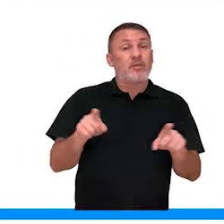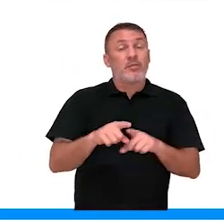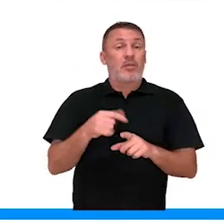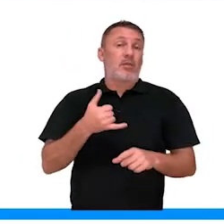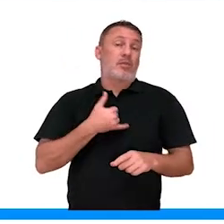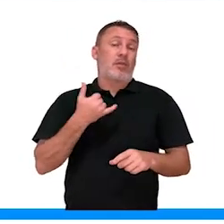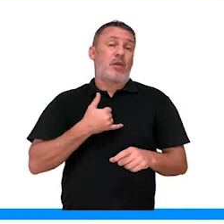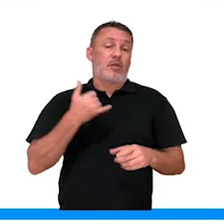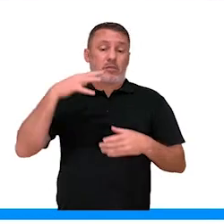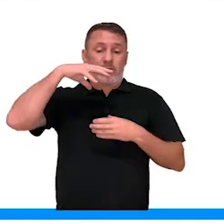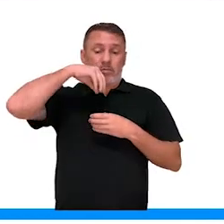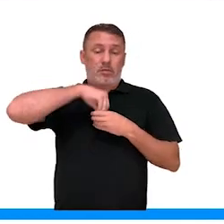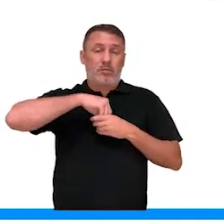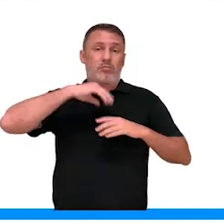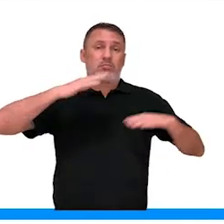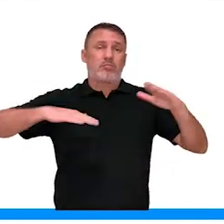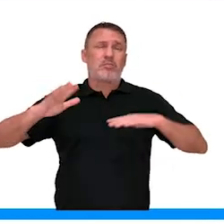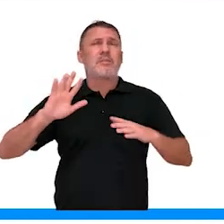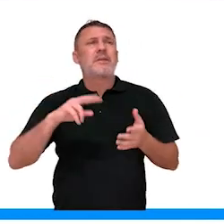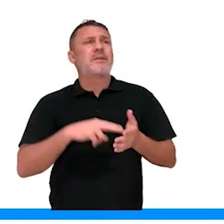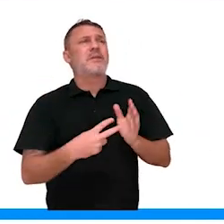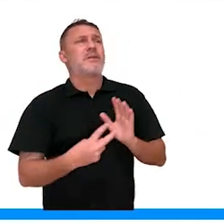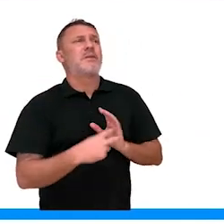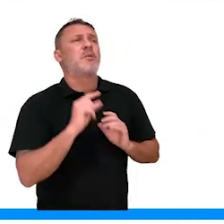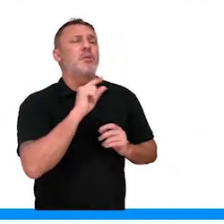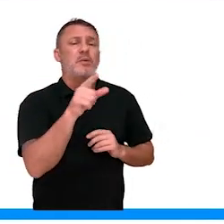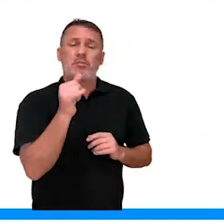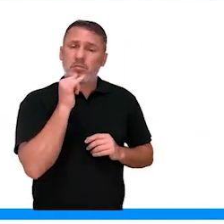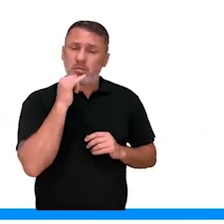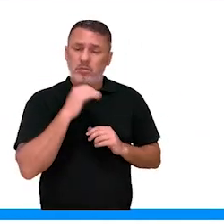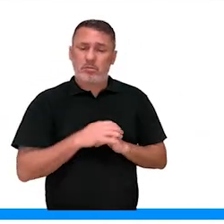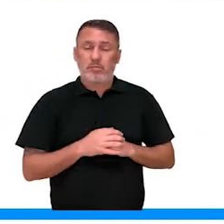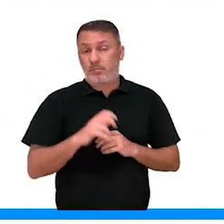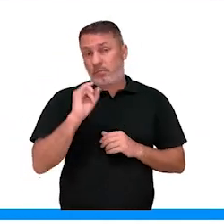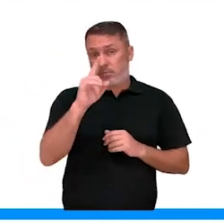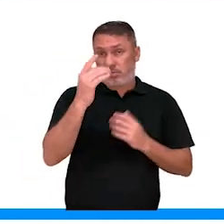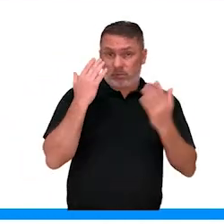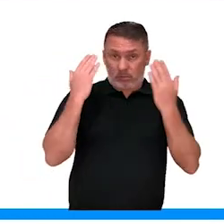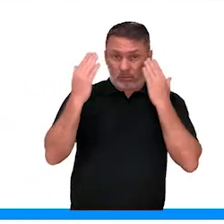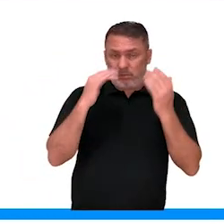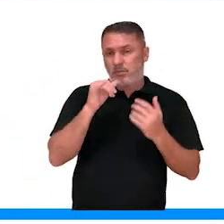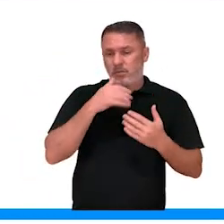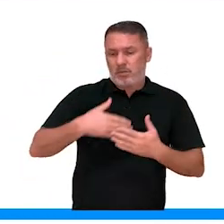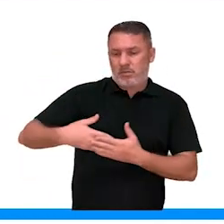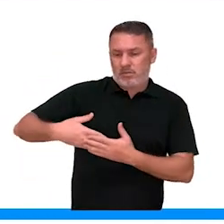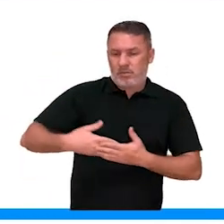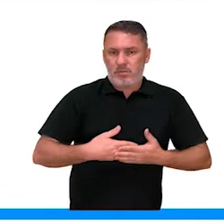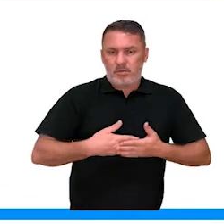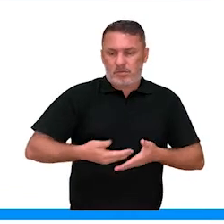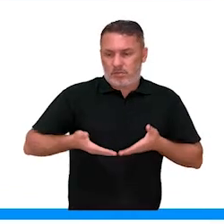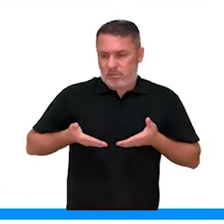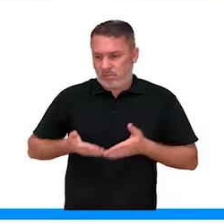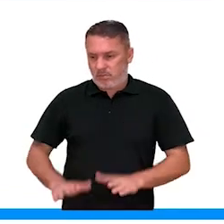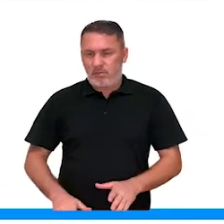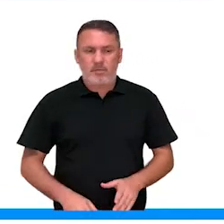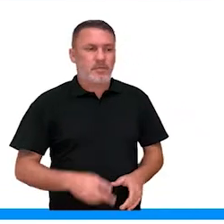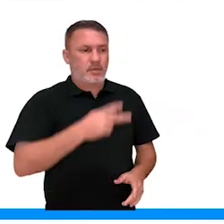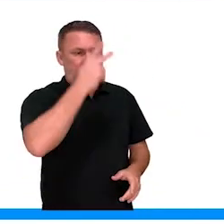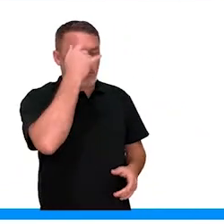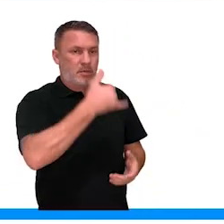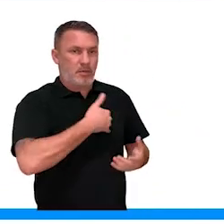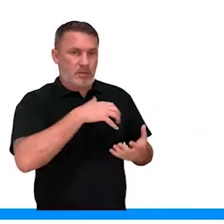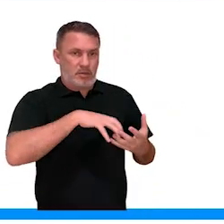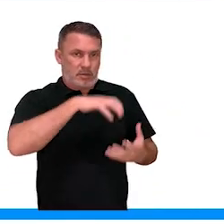com a idade do organismo. O que isso significa? Que se a gente analisar um recém-nascido e analisar uma